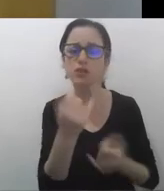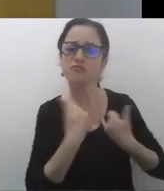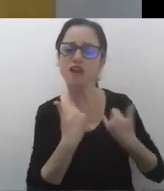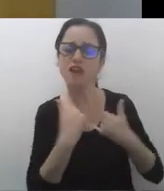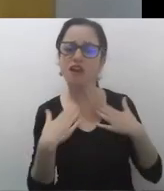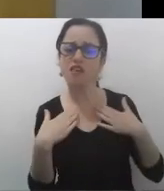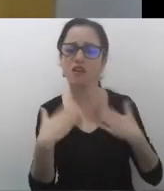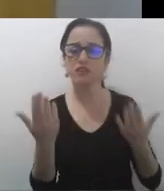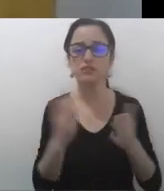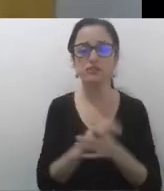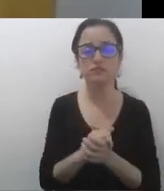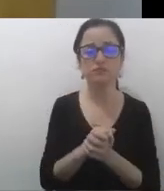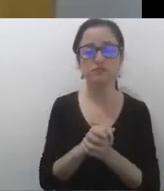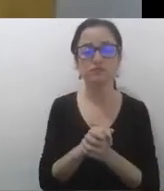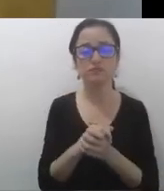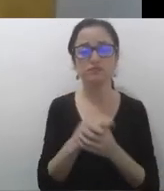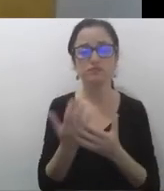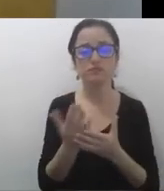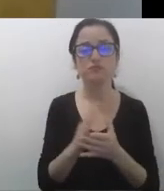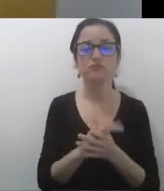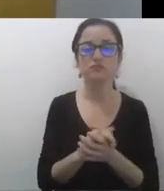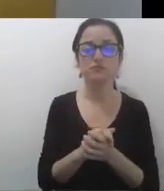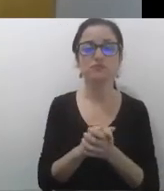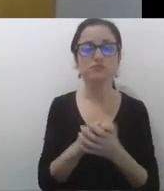e Bárbara podiam me dizer, porque